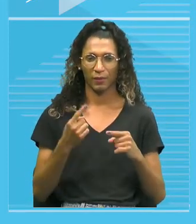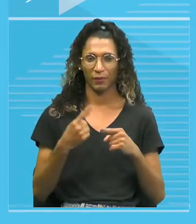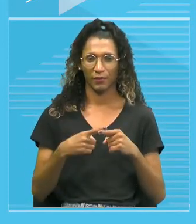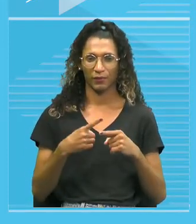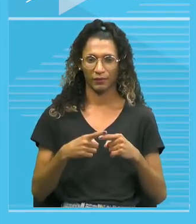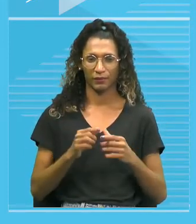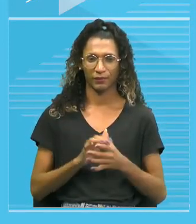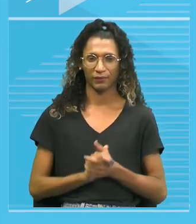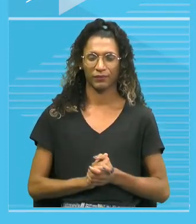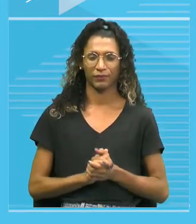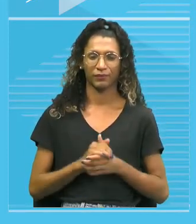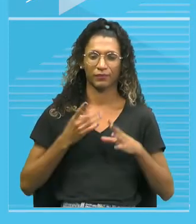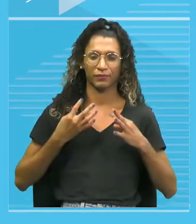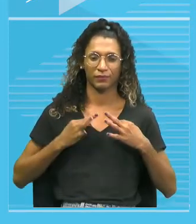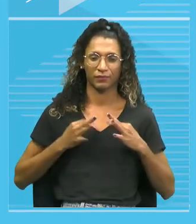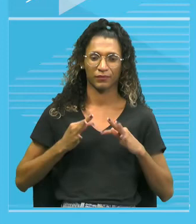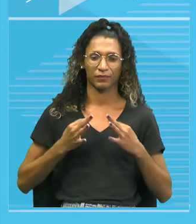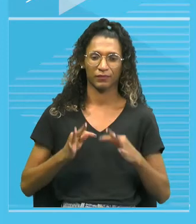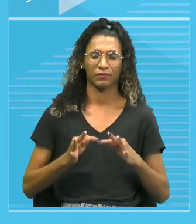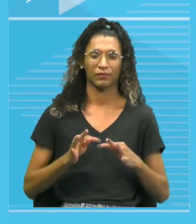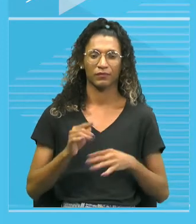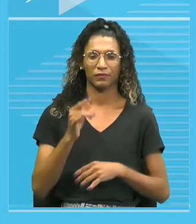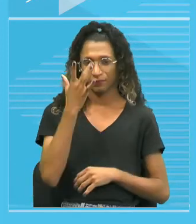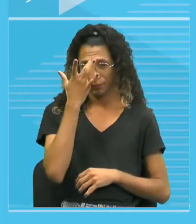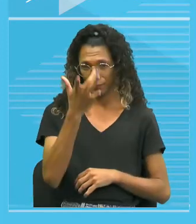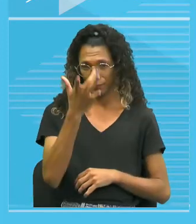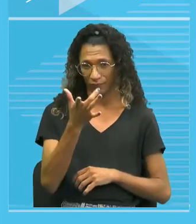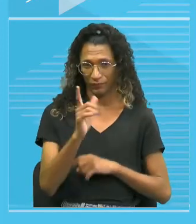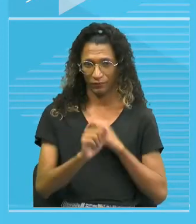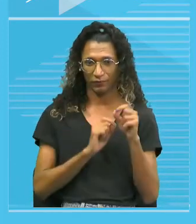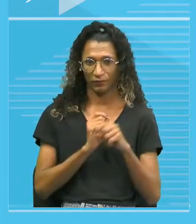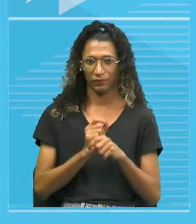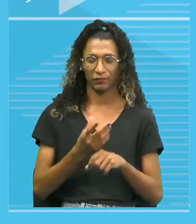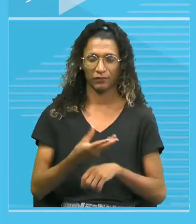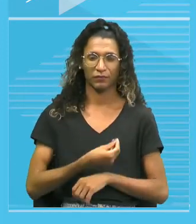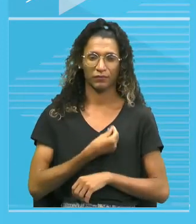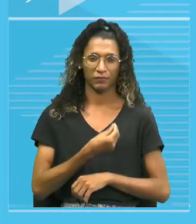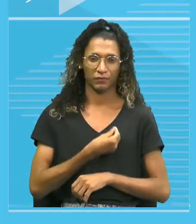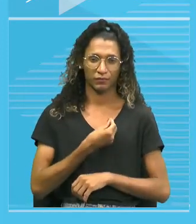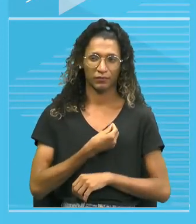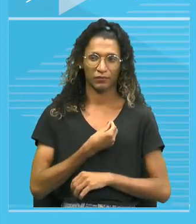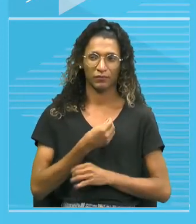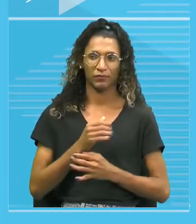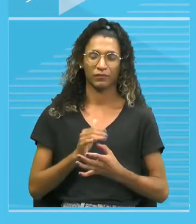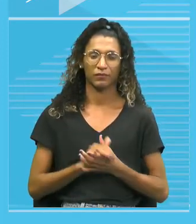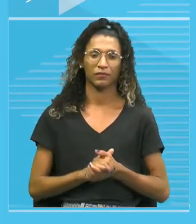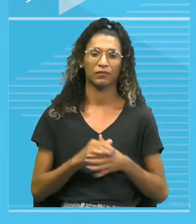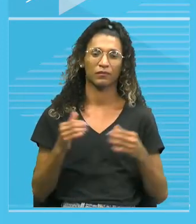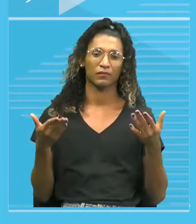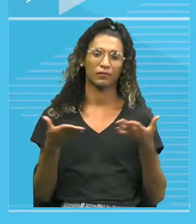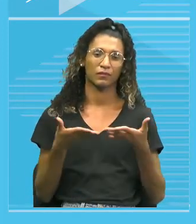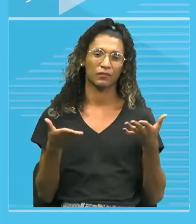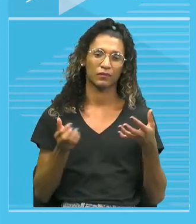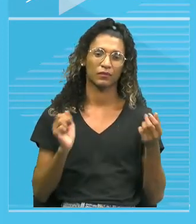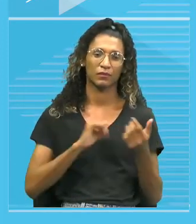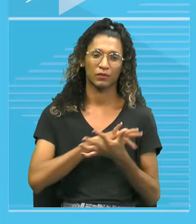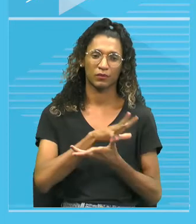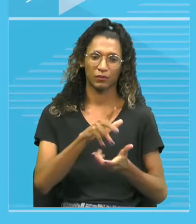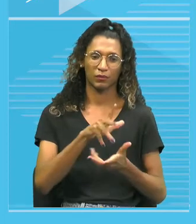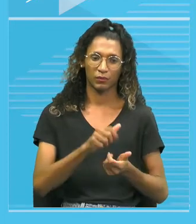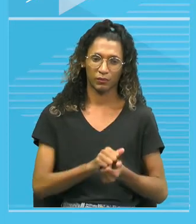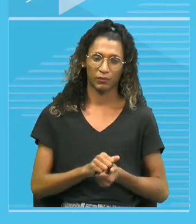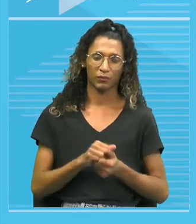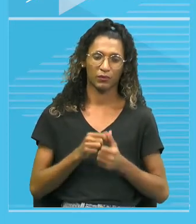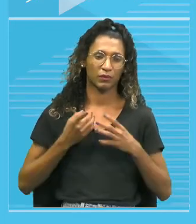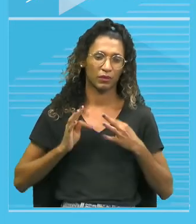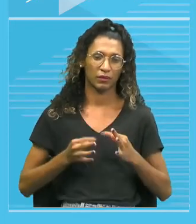a tecnologia, ela facilita muito a vida da gente. Hoje, o mundo não vive mais sem